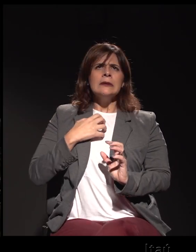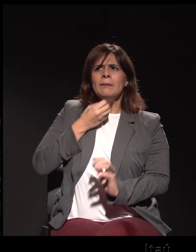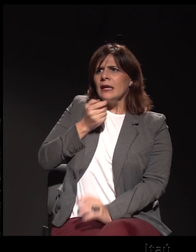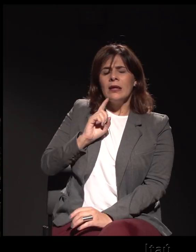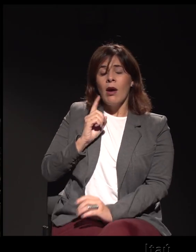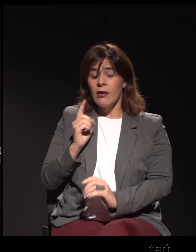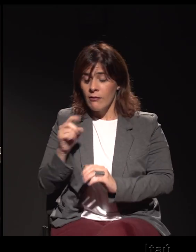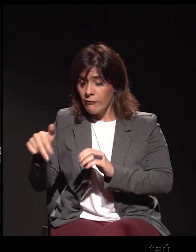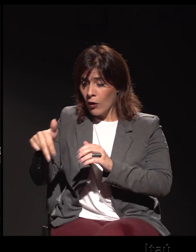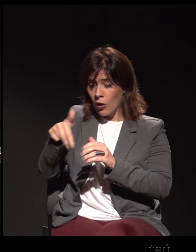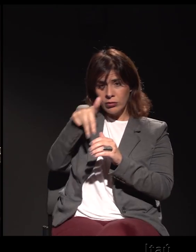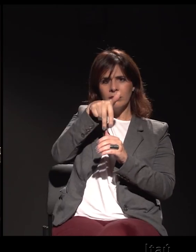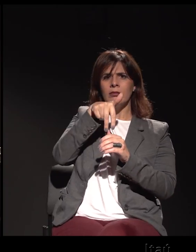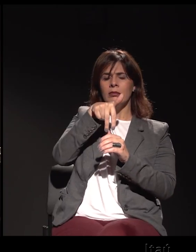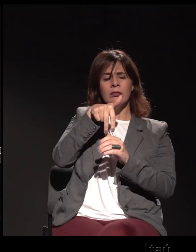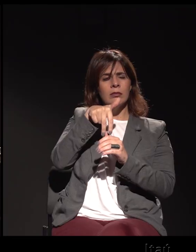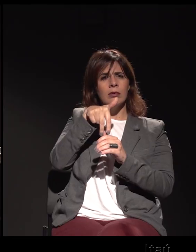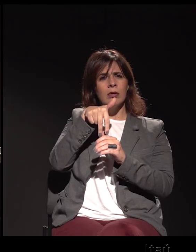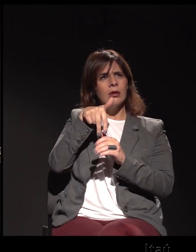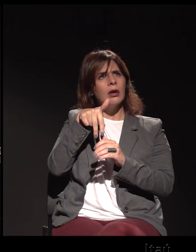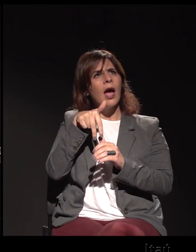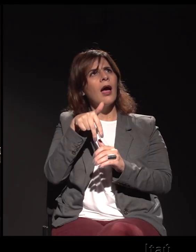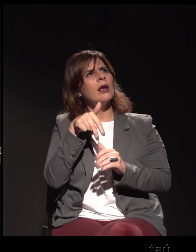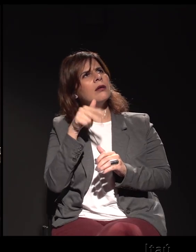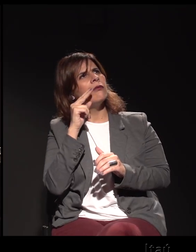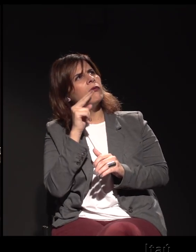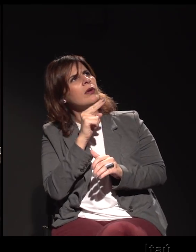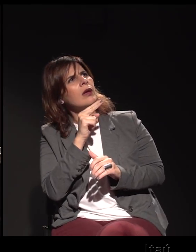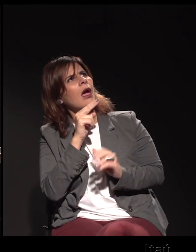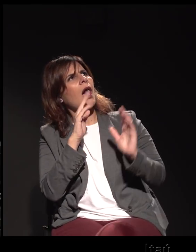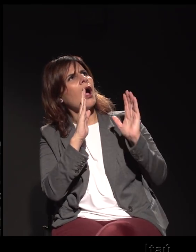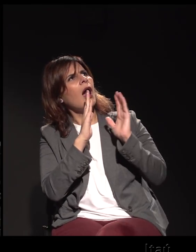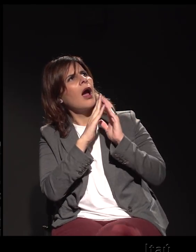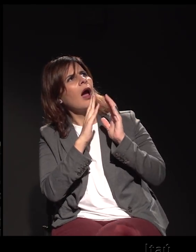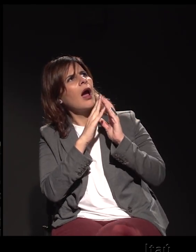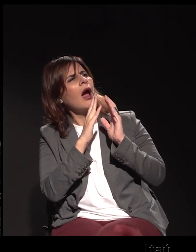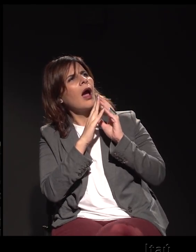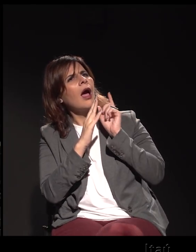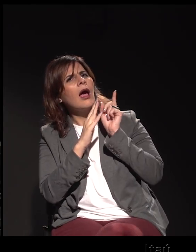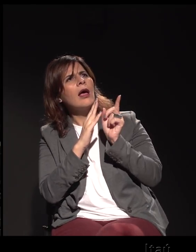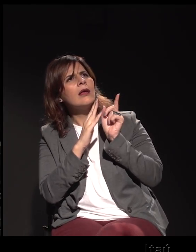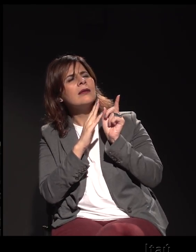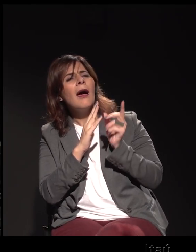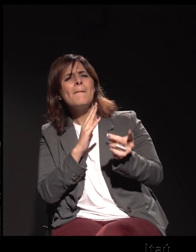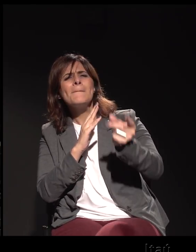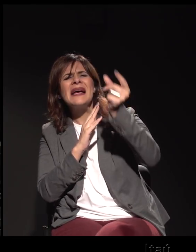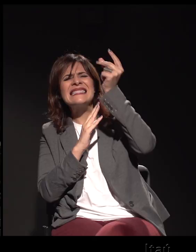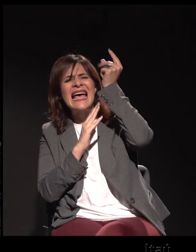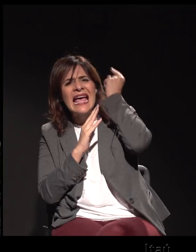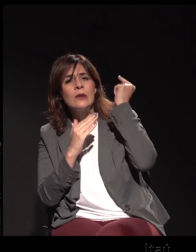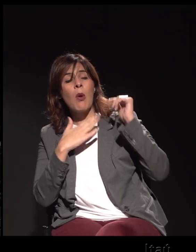volta, e era uma casa onde, na minha infância, aquilo não tinha sido legal, uma casa